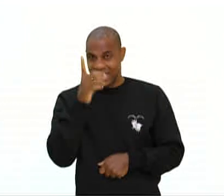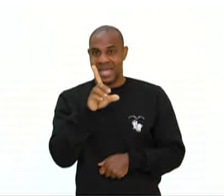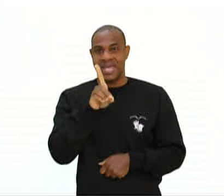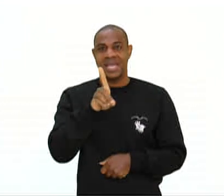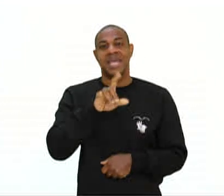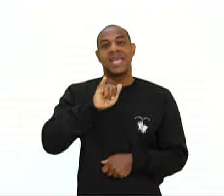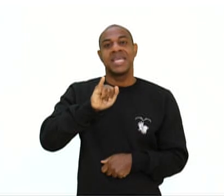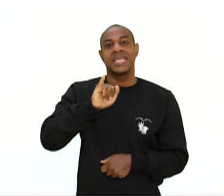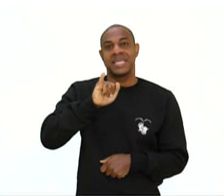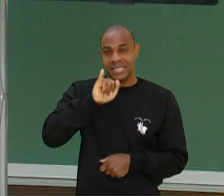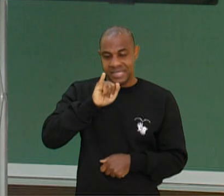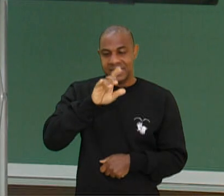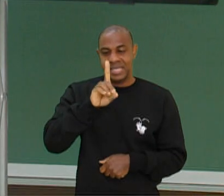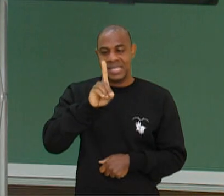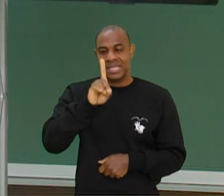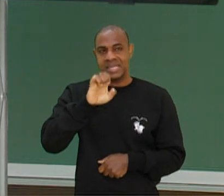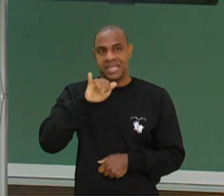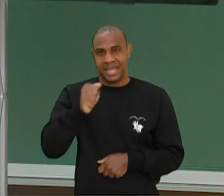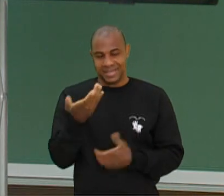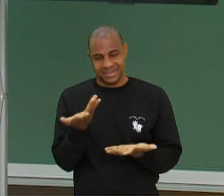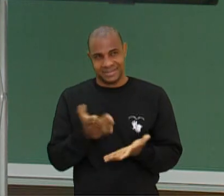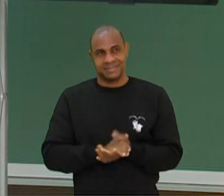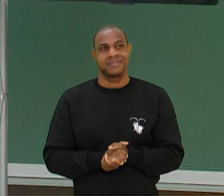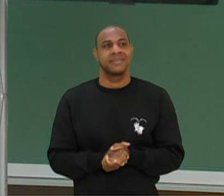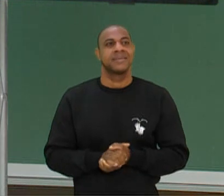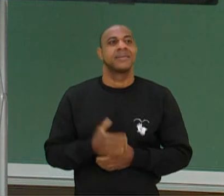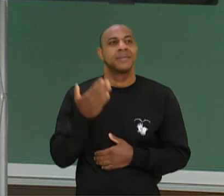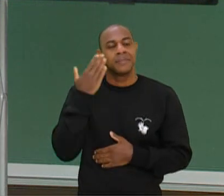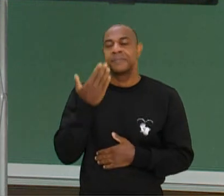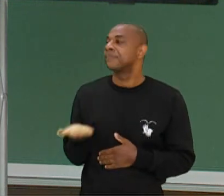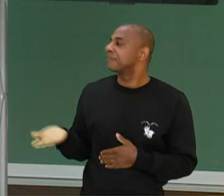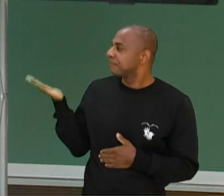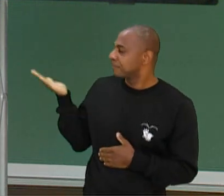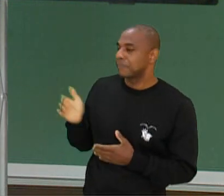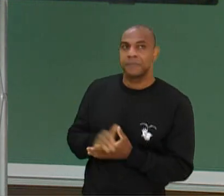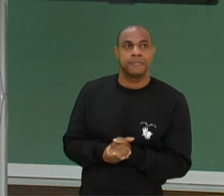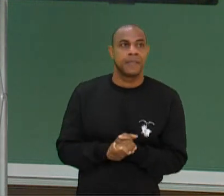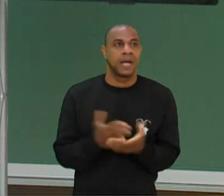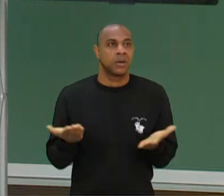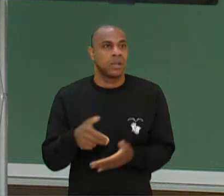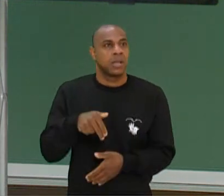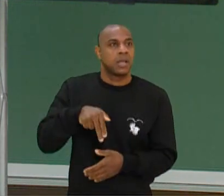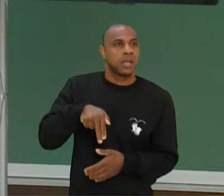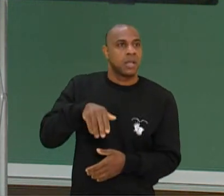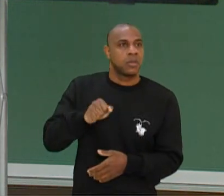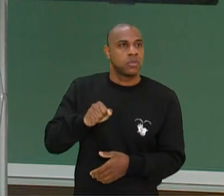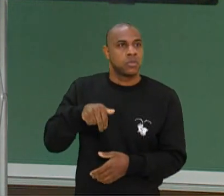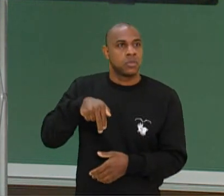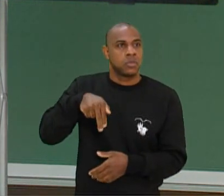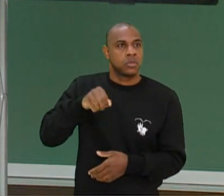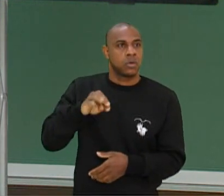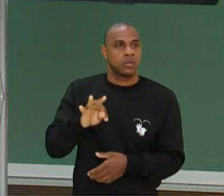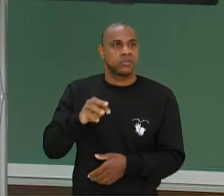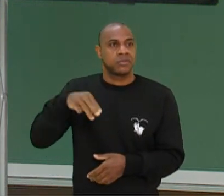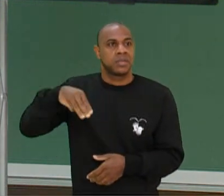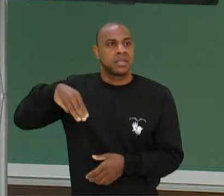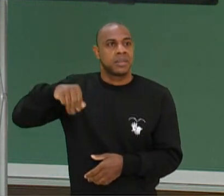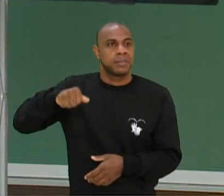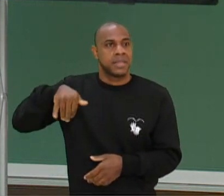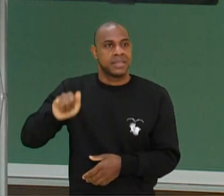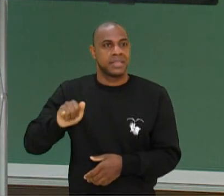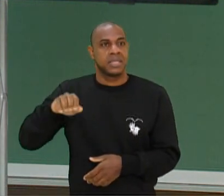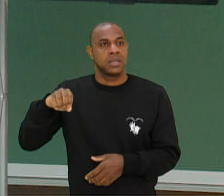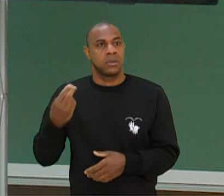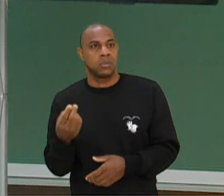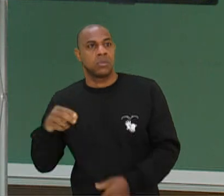que fácil? Continuando. Agora, not many or not much,